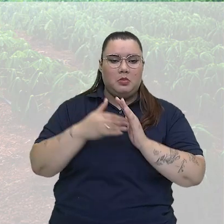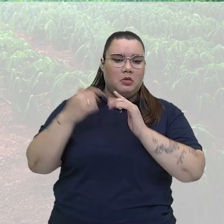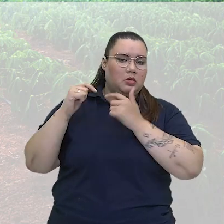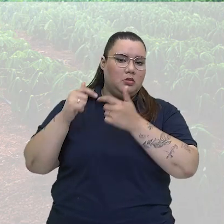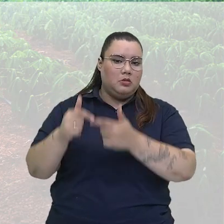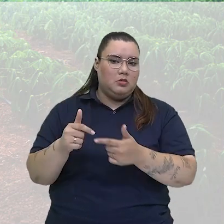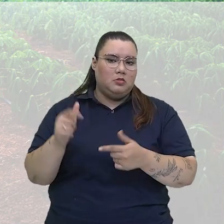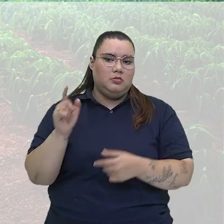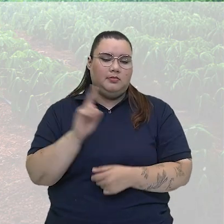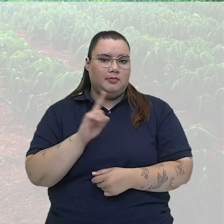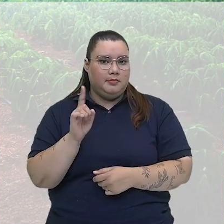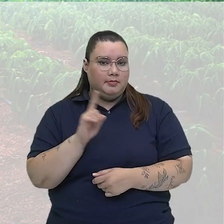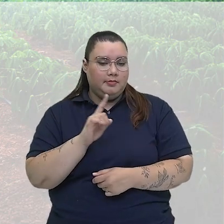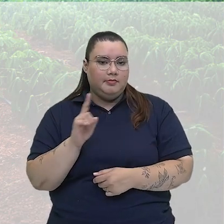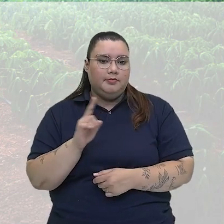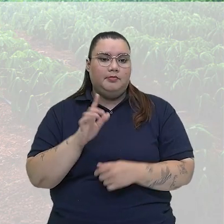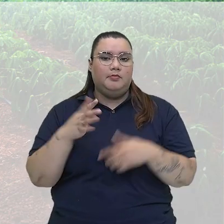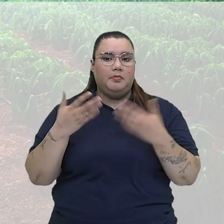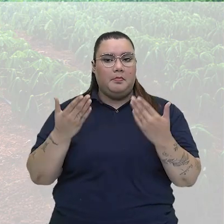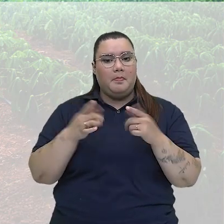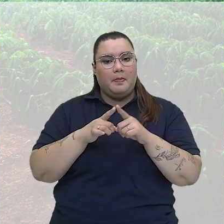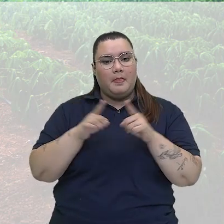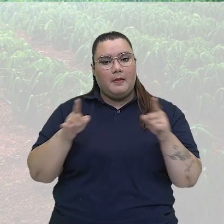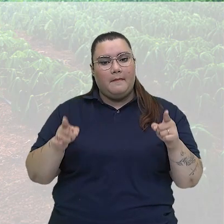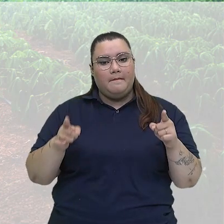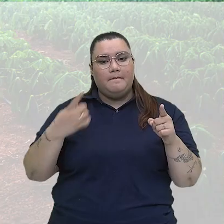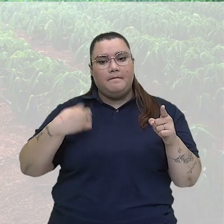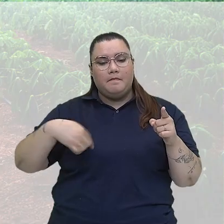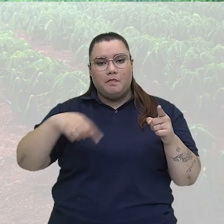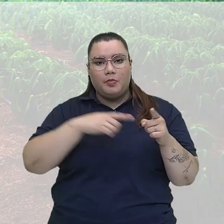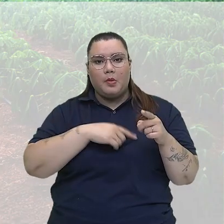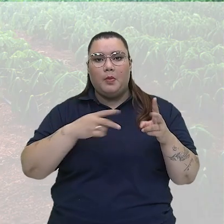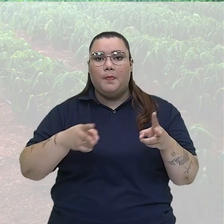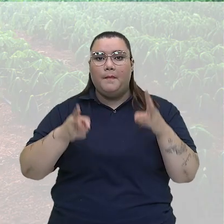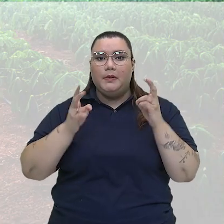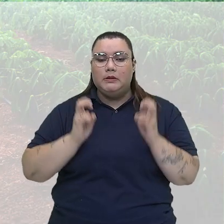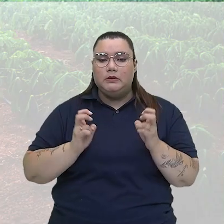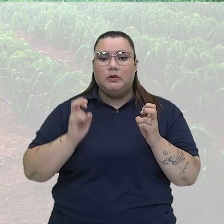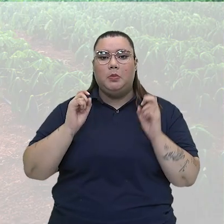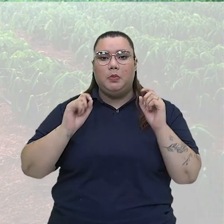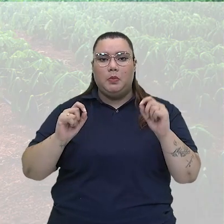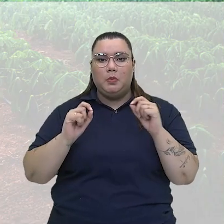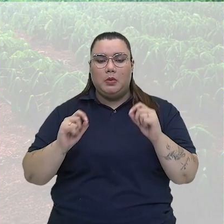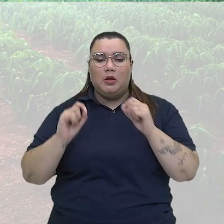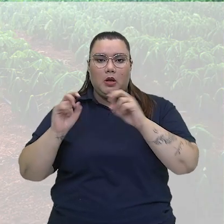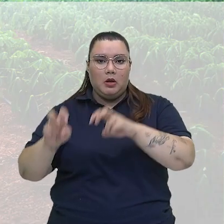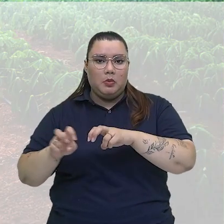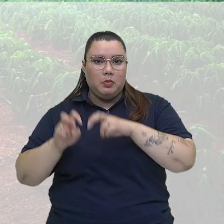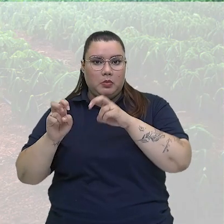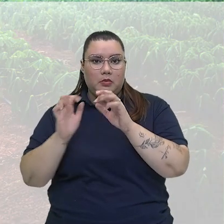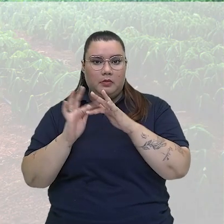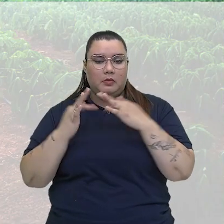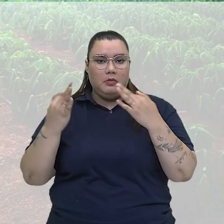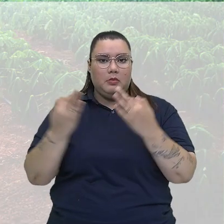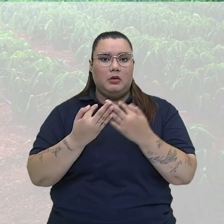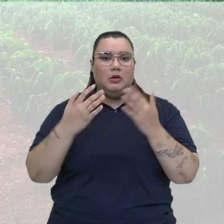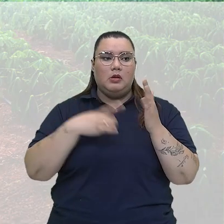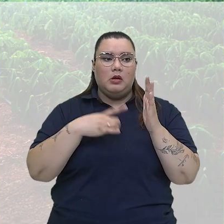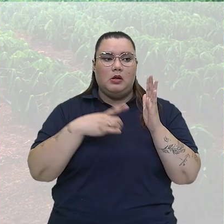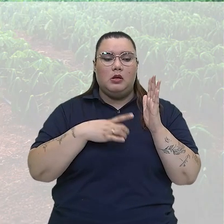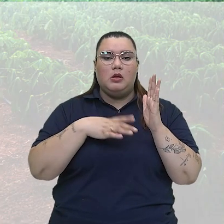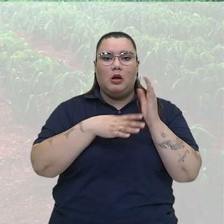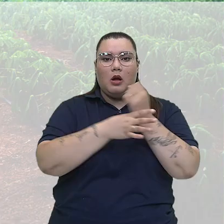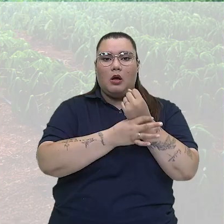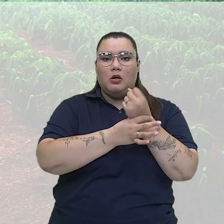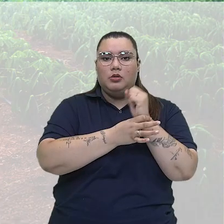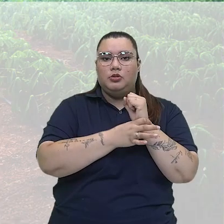definir a agricultura familiar. Mas nós vimos aí que a agricultura familiar ela é